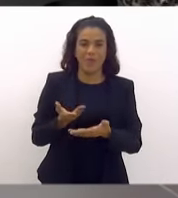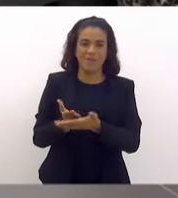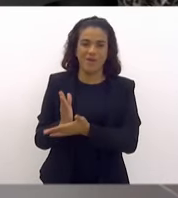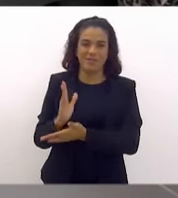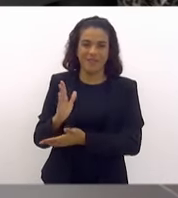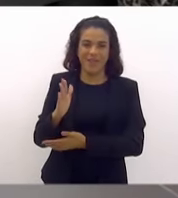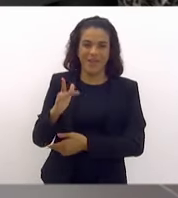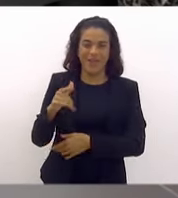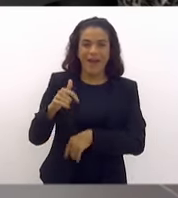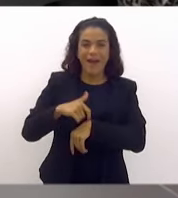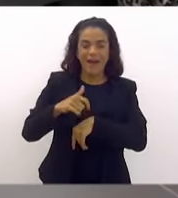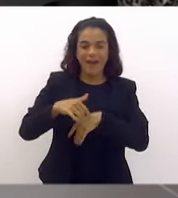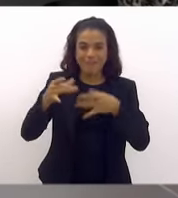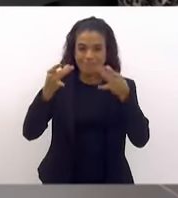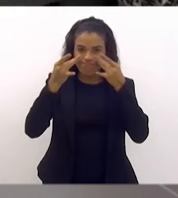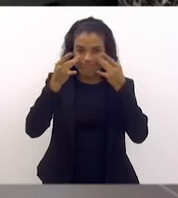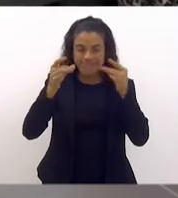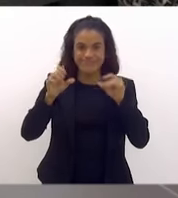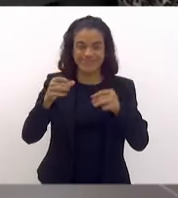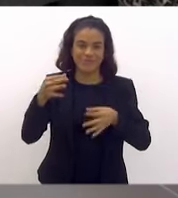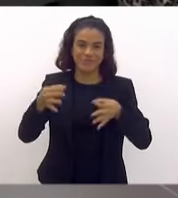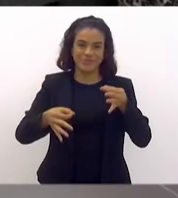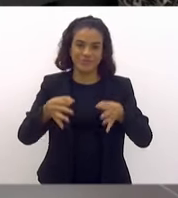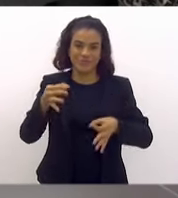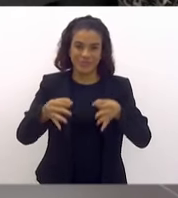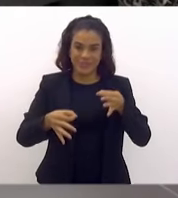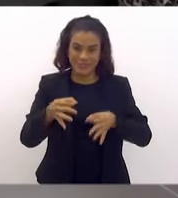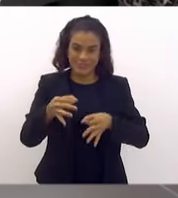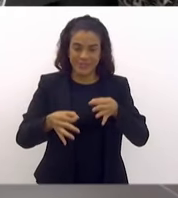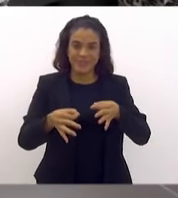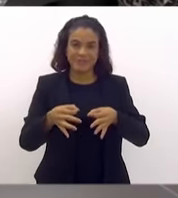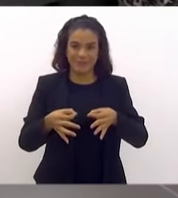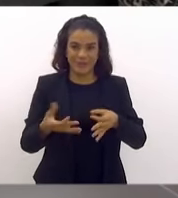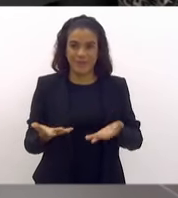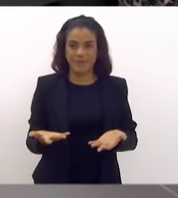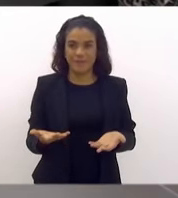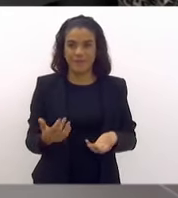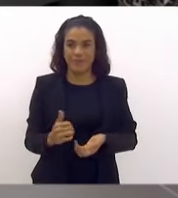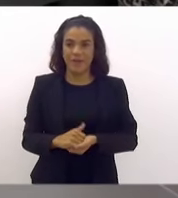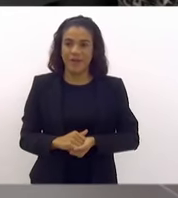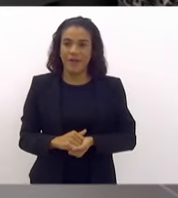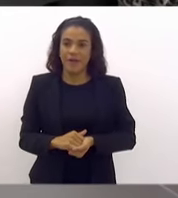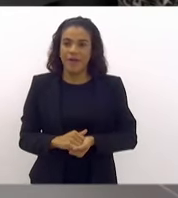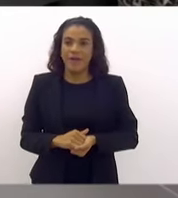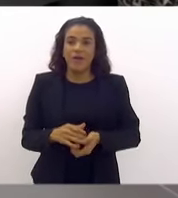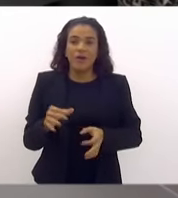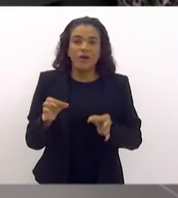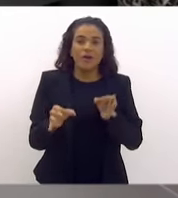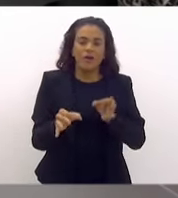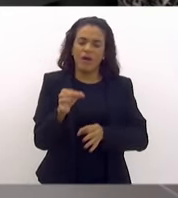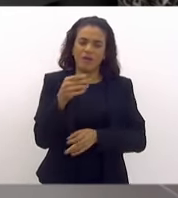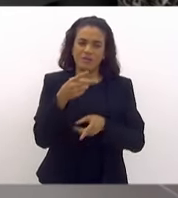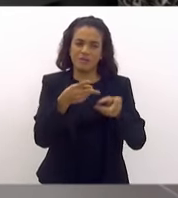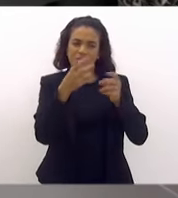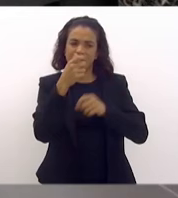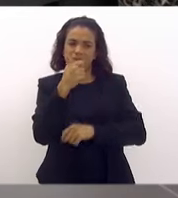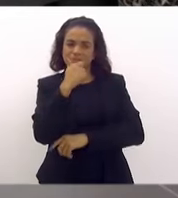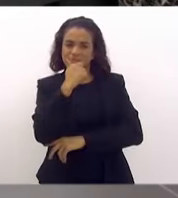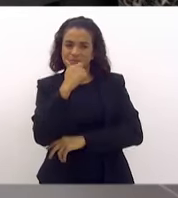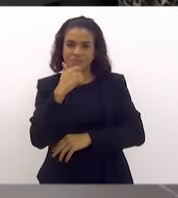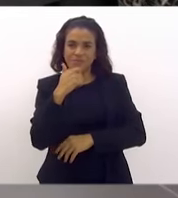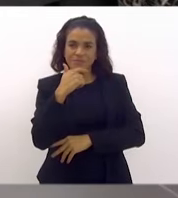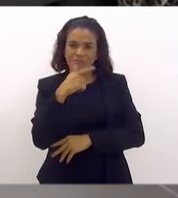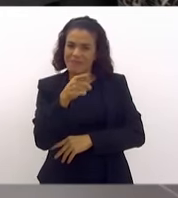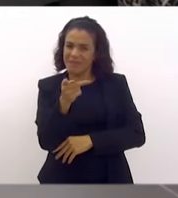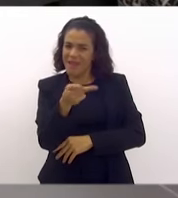juízo né sobre o crive do contraditório daquele ato praticado na delegacia de polícia os juízes começaram a observar o seguinte gente tem